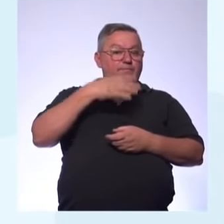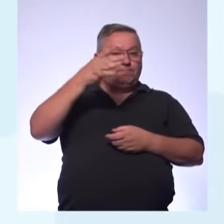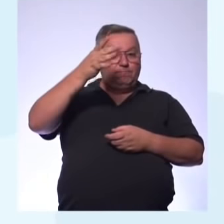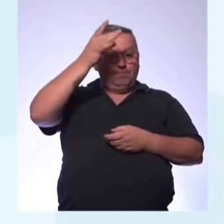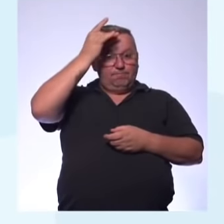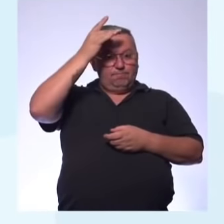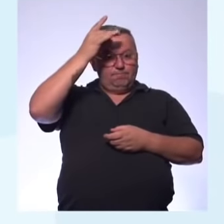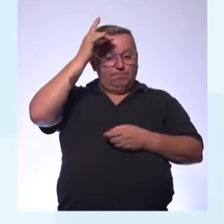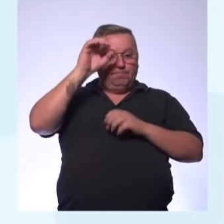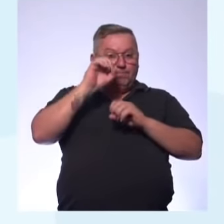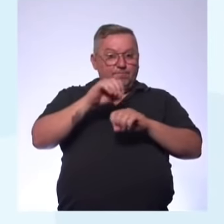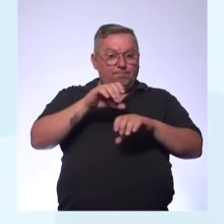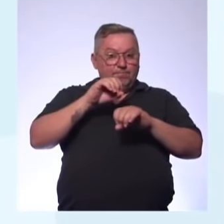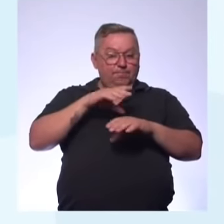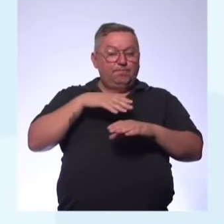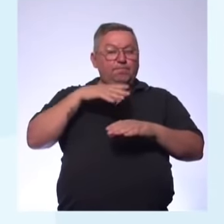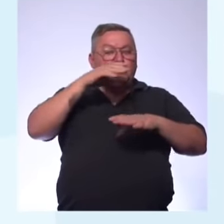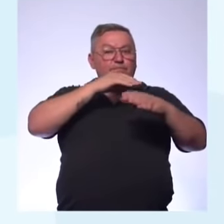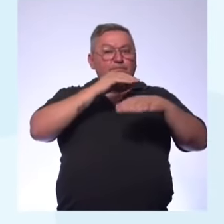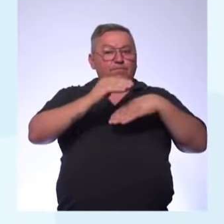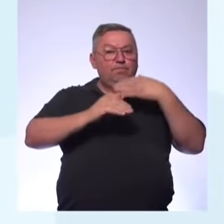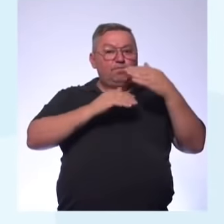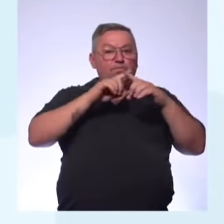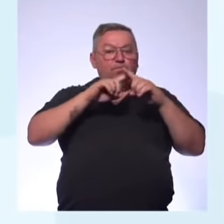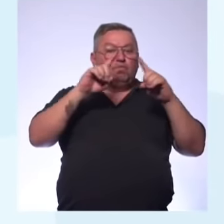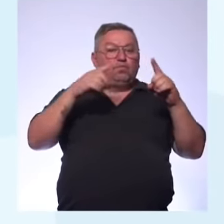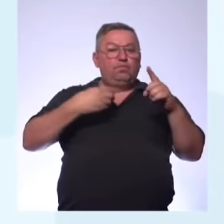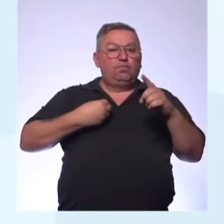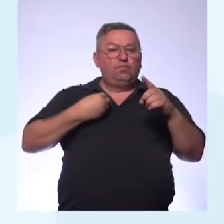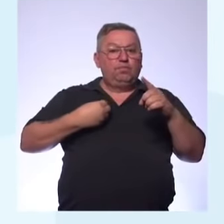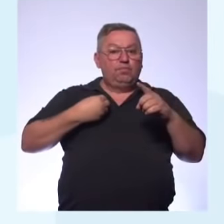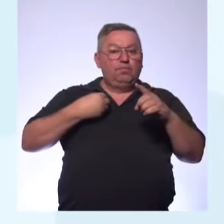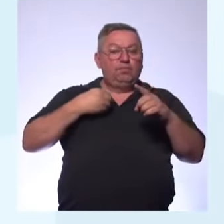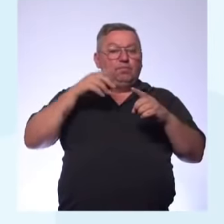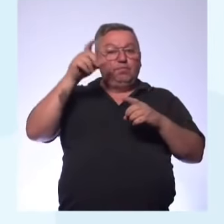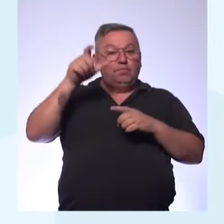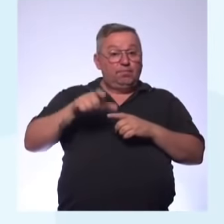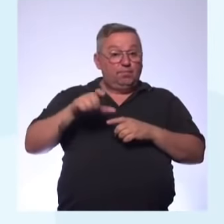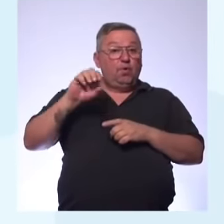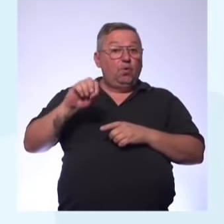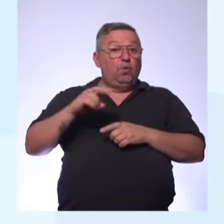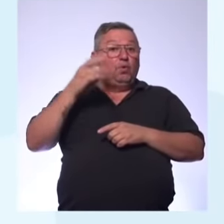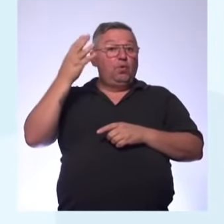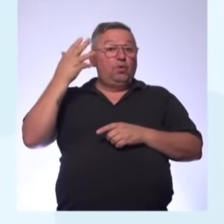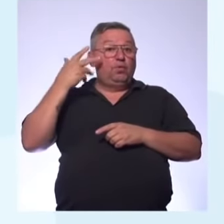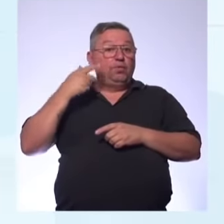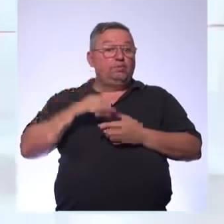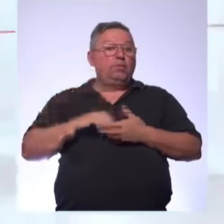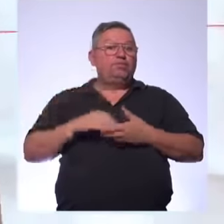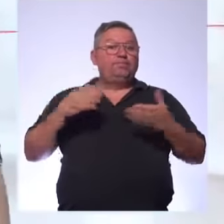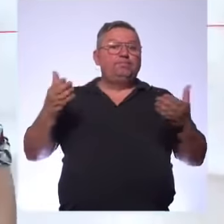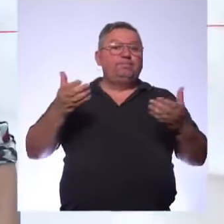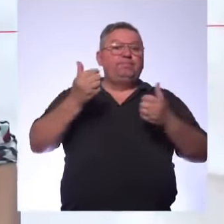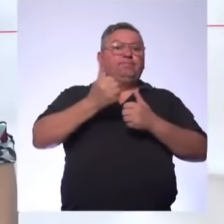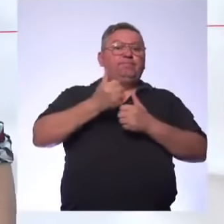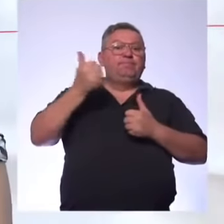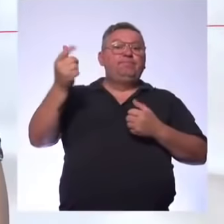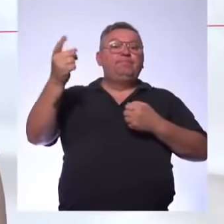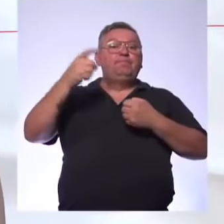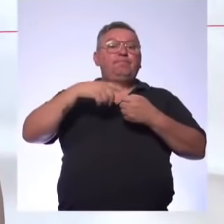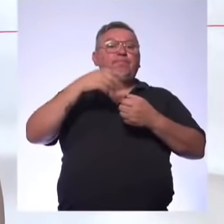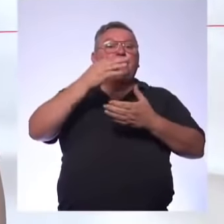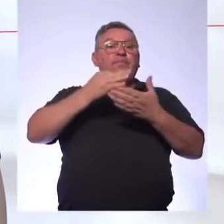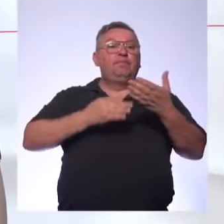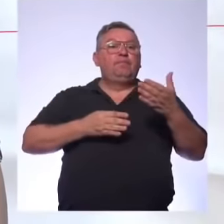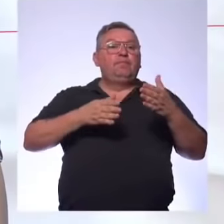de querido são aqueles ensinados envolvidos durante a vida de uma pessoa ou animal agora o diretor vai voltar lá